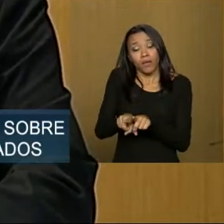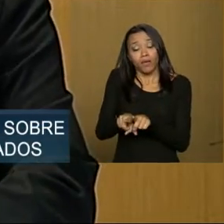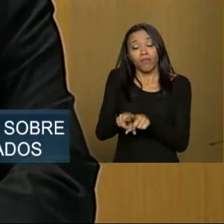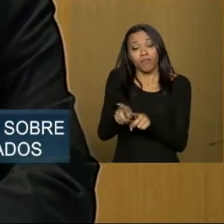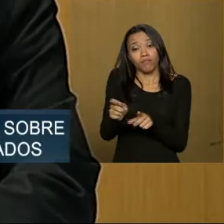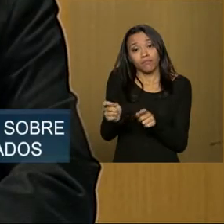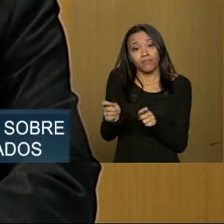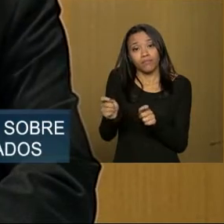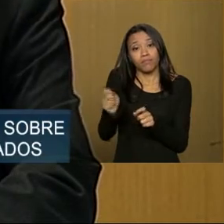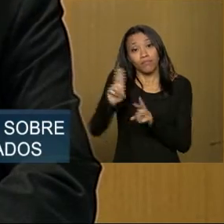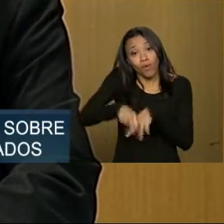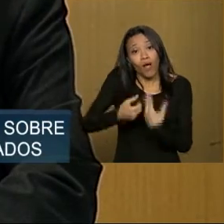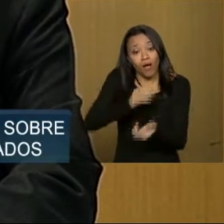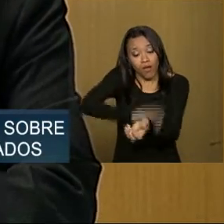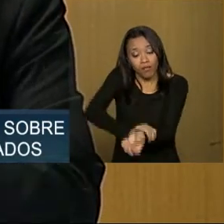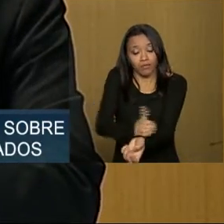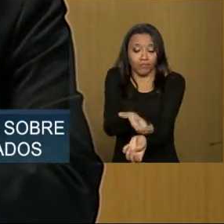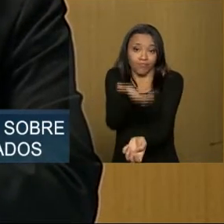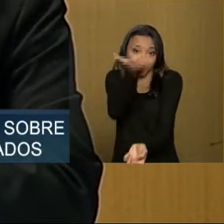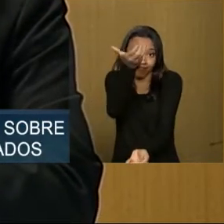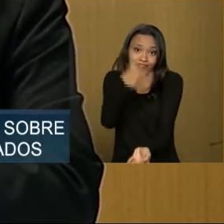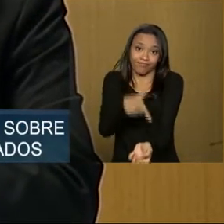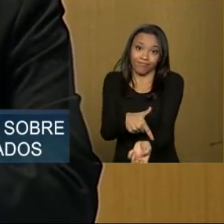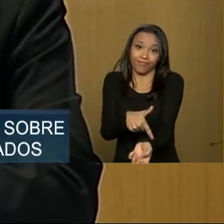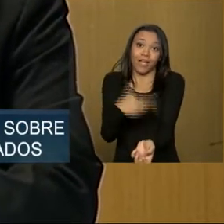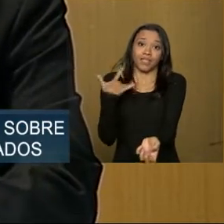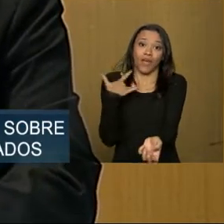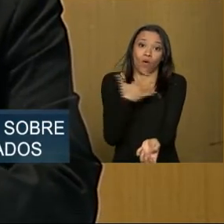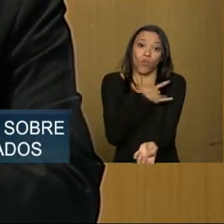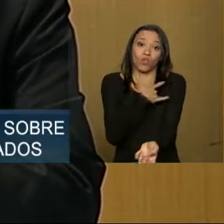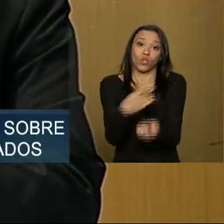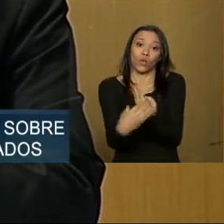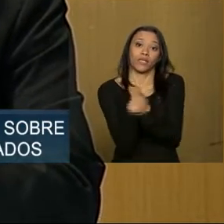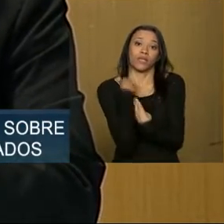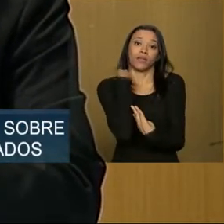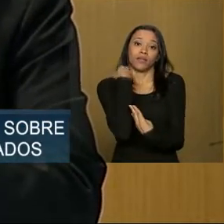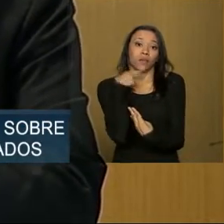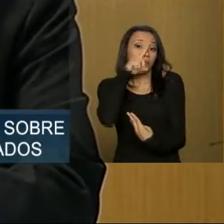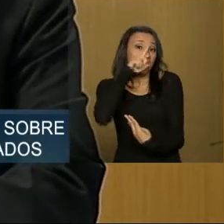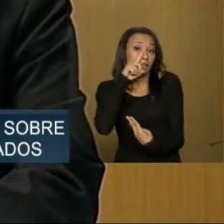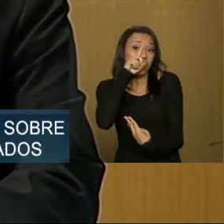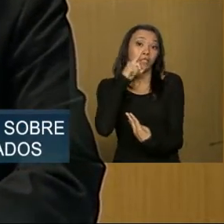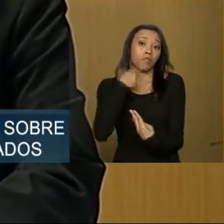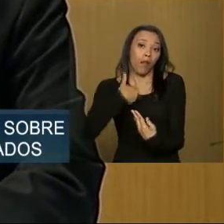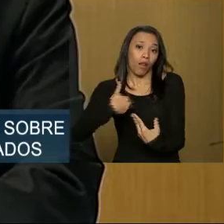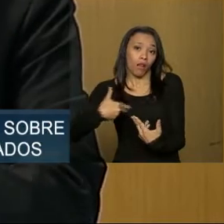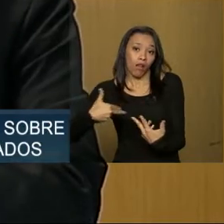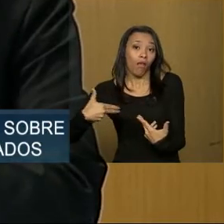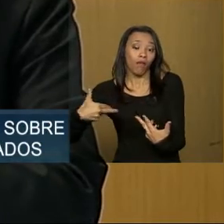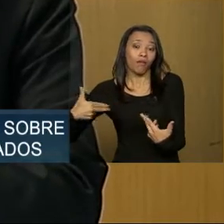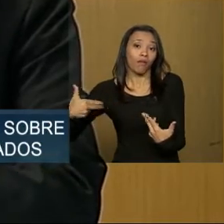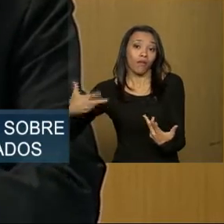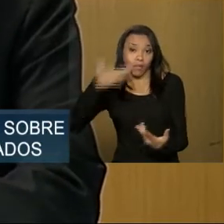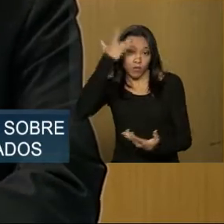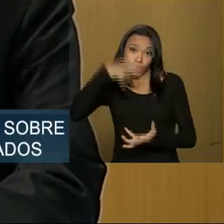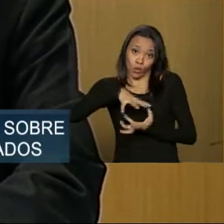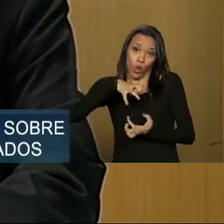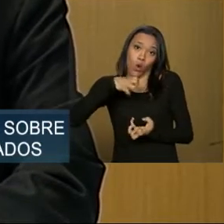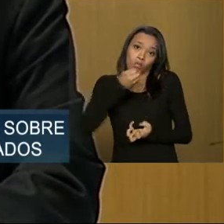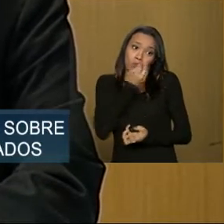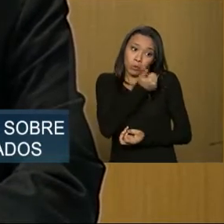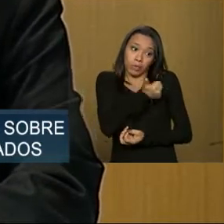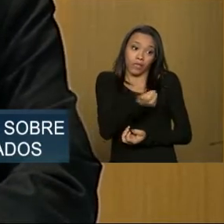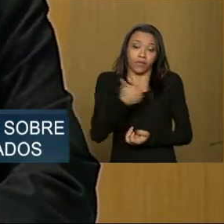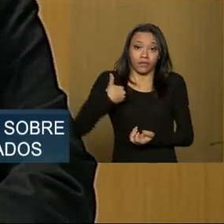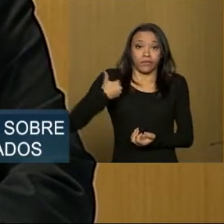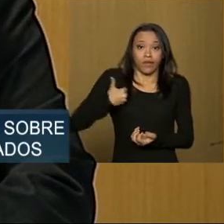da própria hipertensão e dos profissionais de saúde orientando, e como vocês viram que aumenta a hipertensão com a